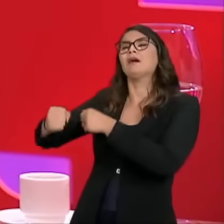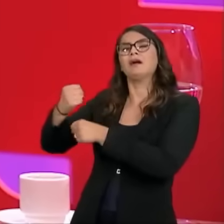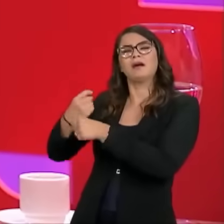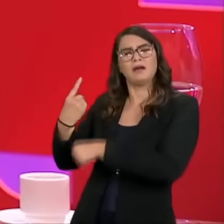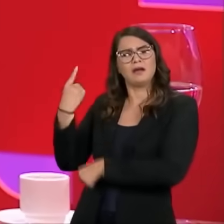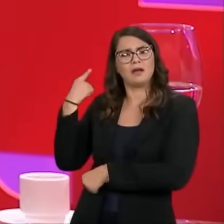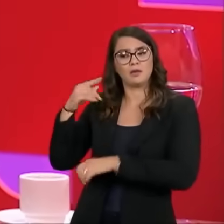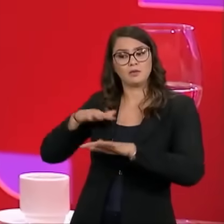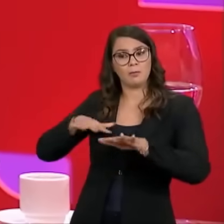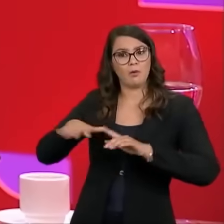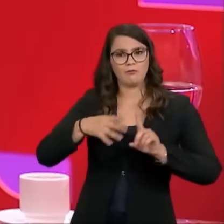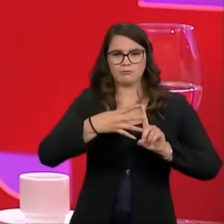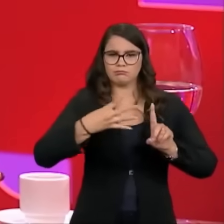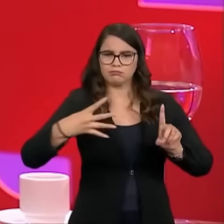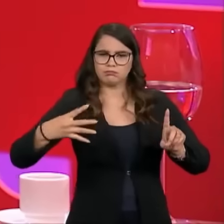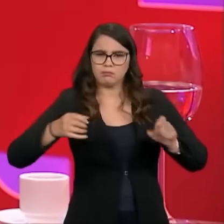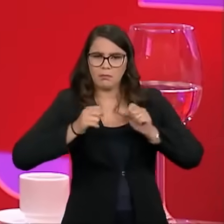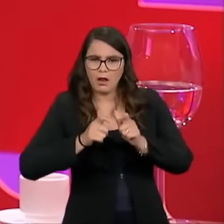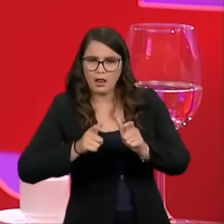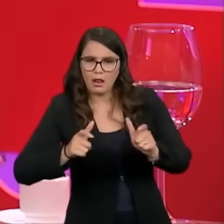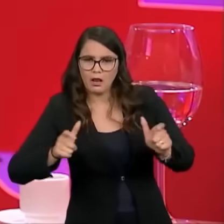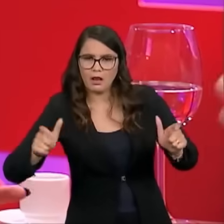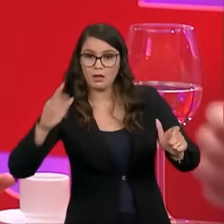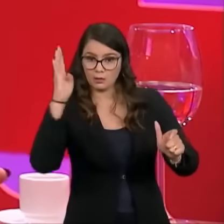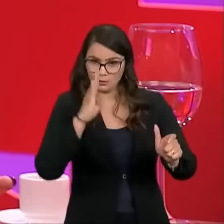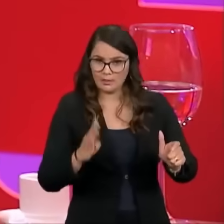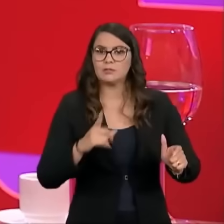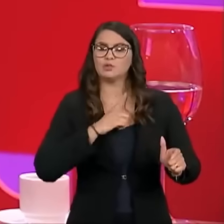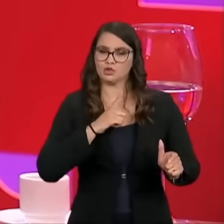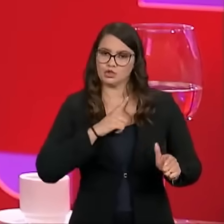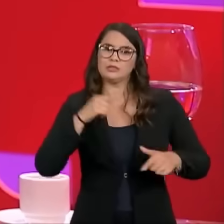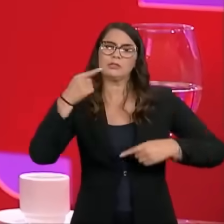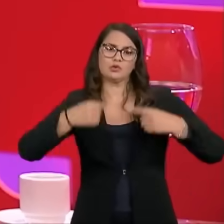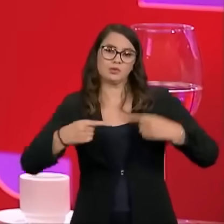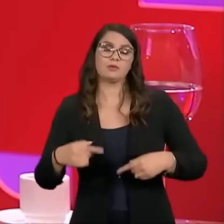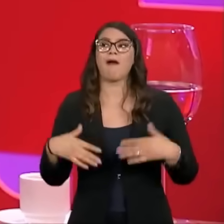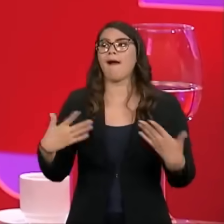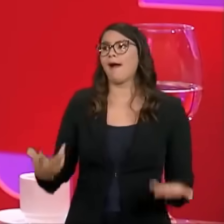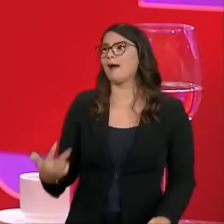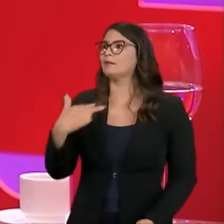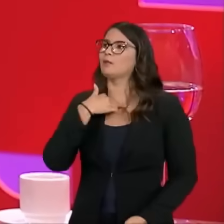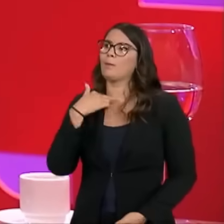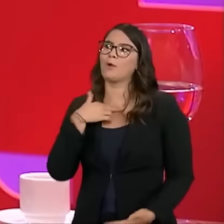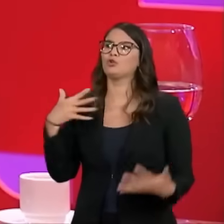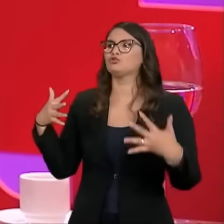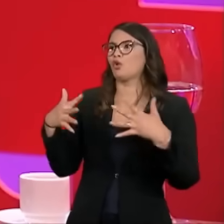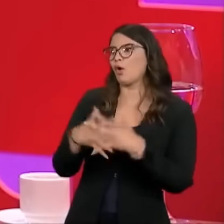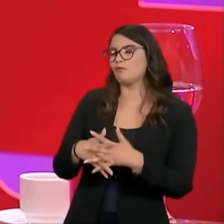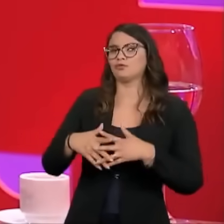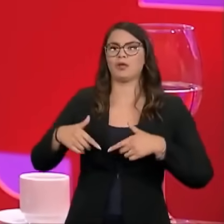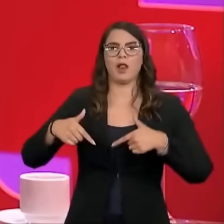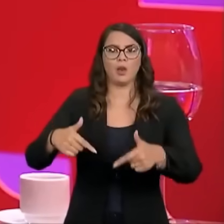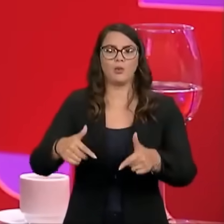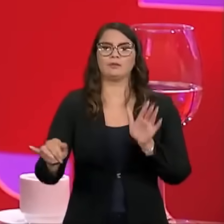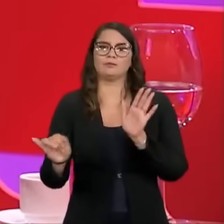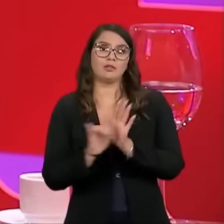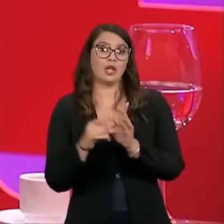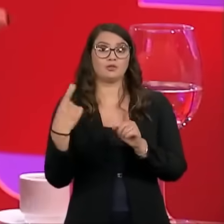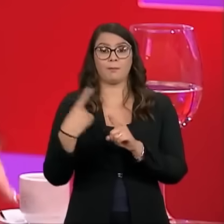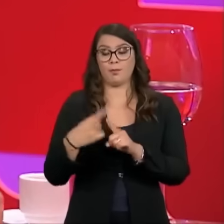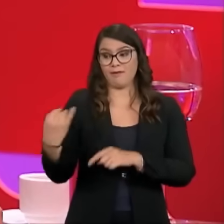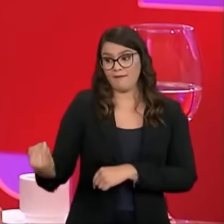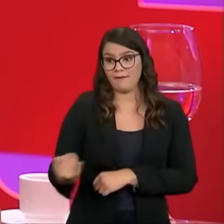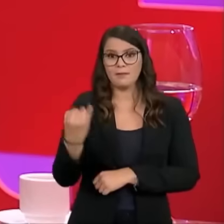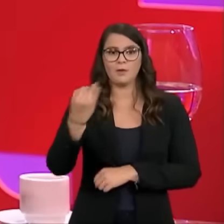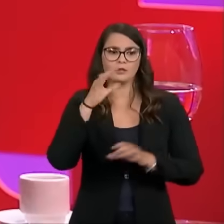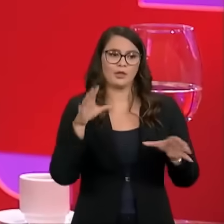lgbtq mais ganhava força no Brasil havia essa discussão sobre Ah não podemos confundir a luta identitária porque o mais importante